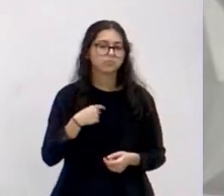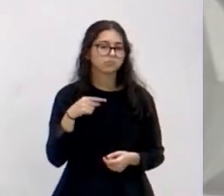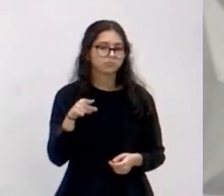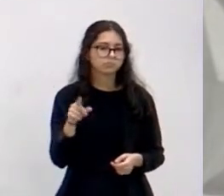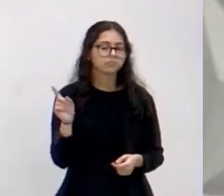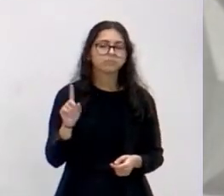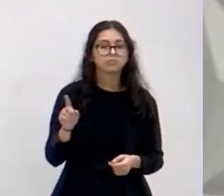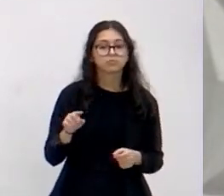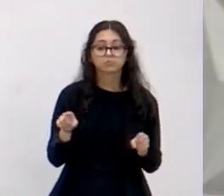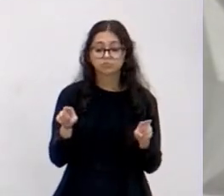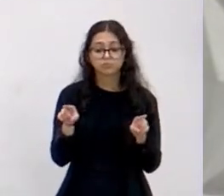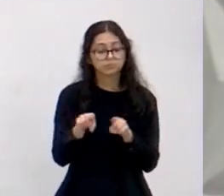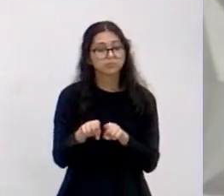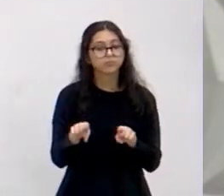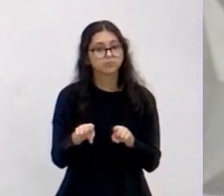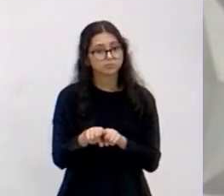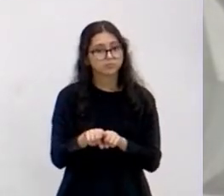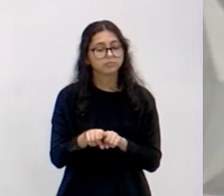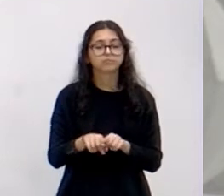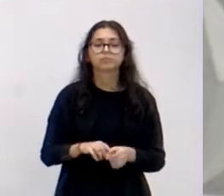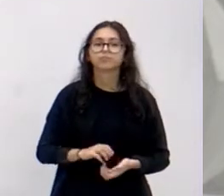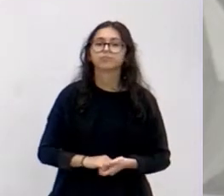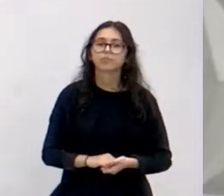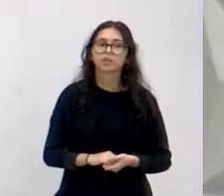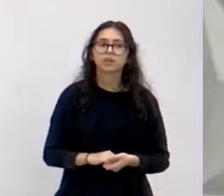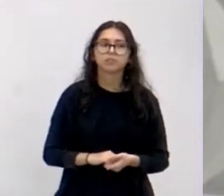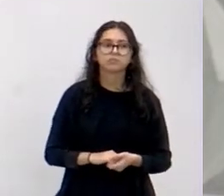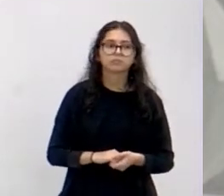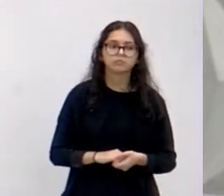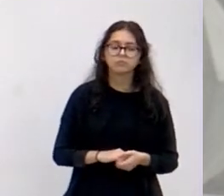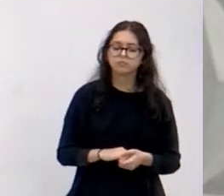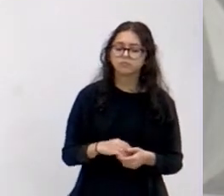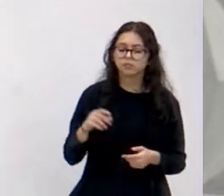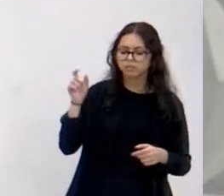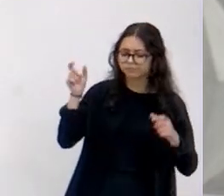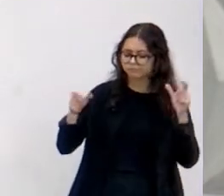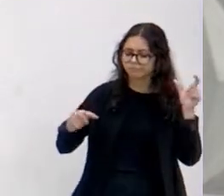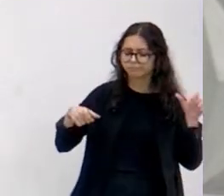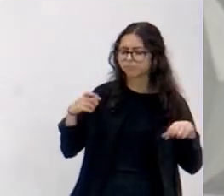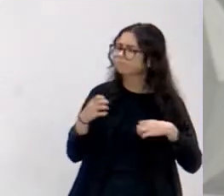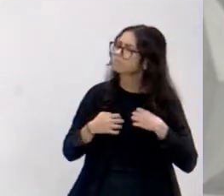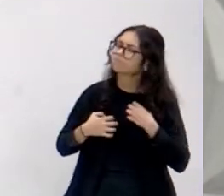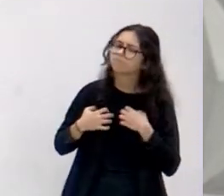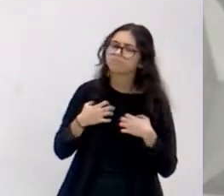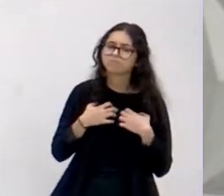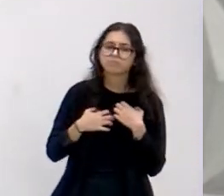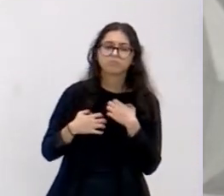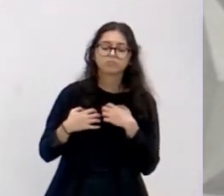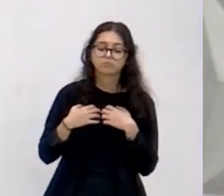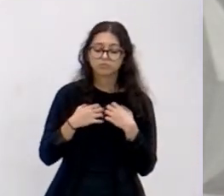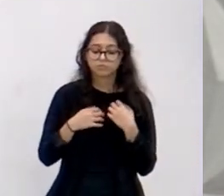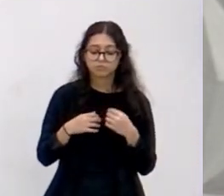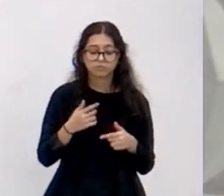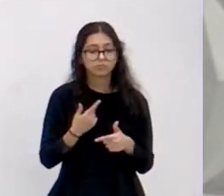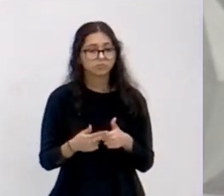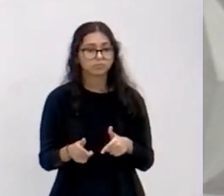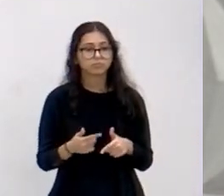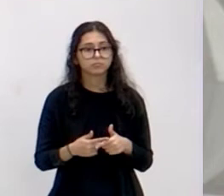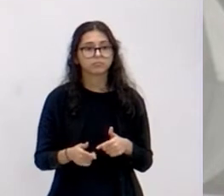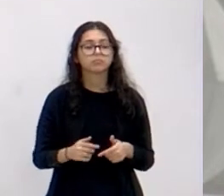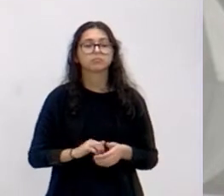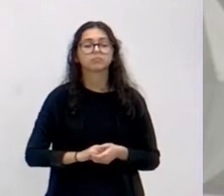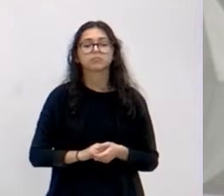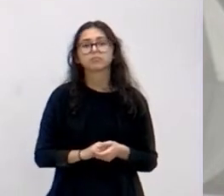a às vezes algumas pessoas ficam receosas ficam com alguma dificuldade em lidar com situações assim